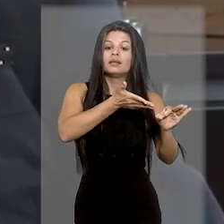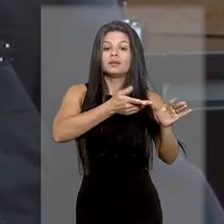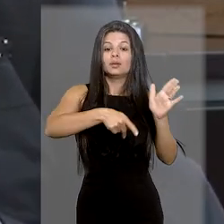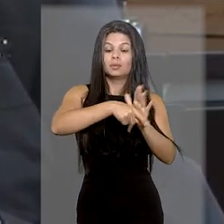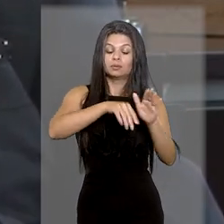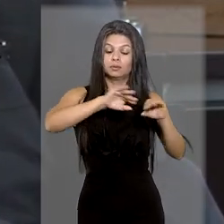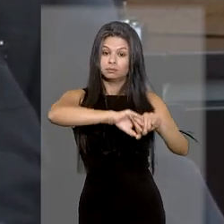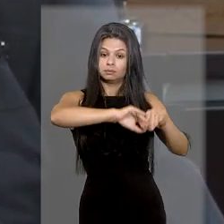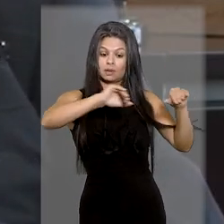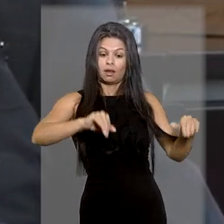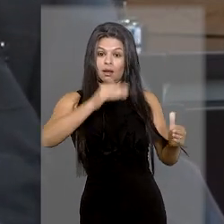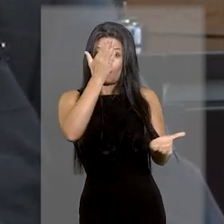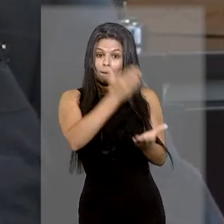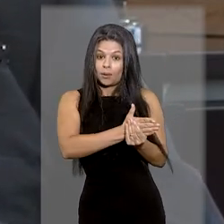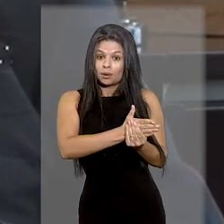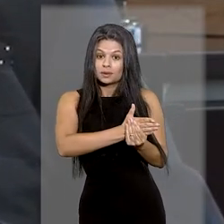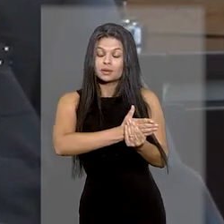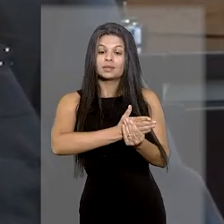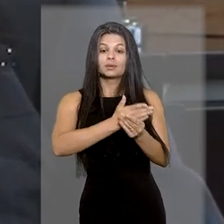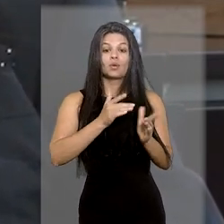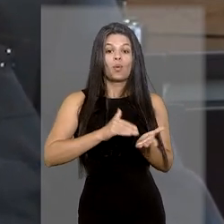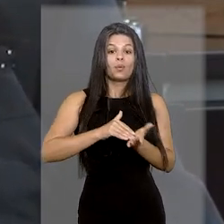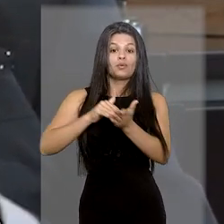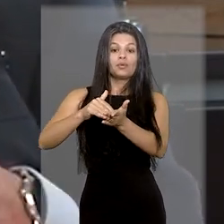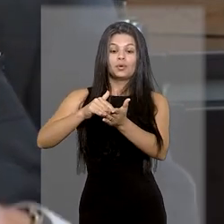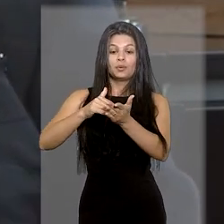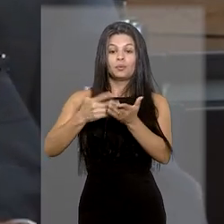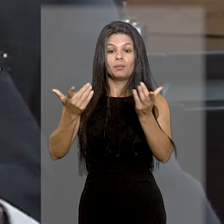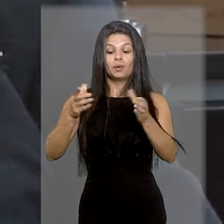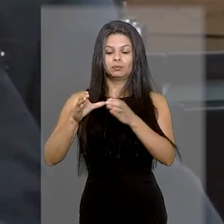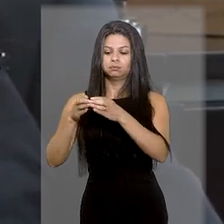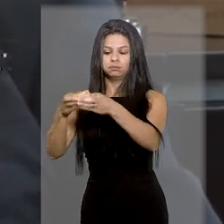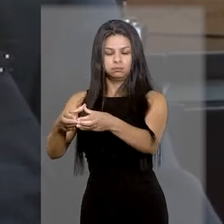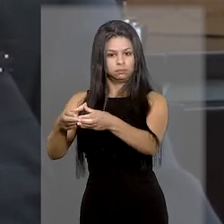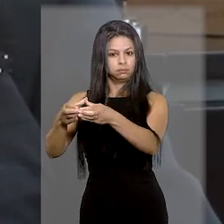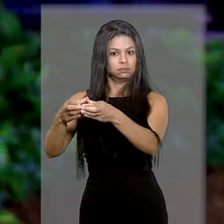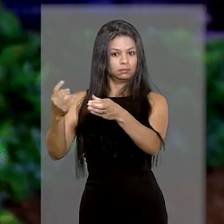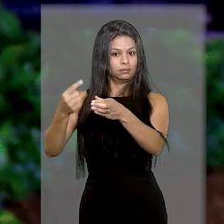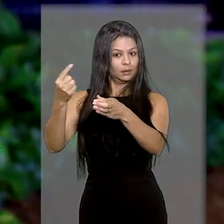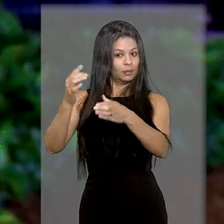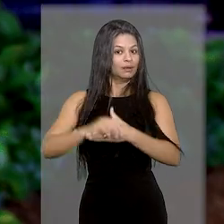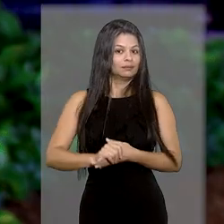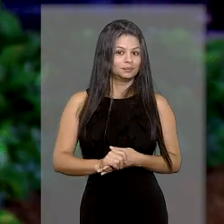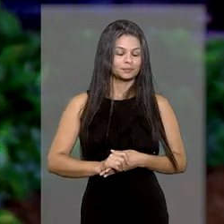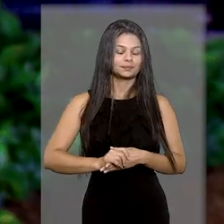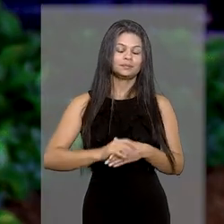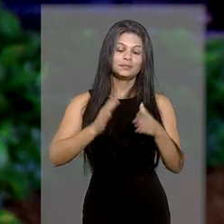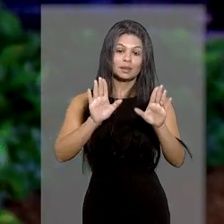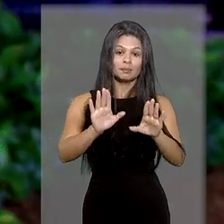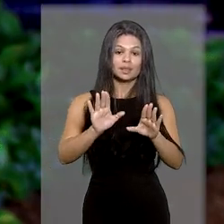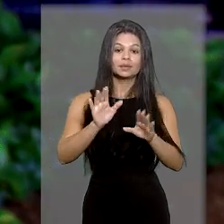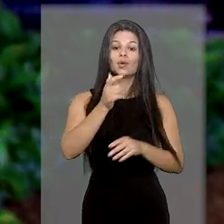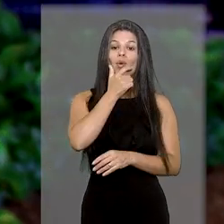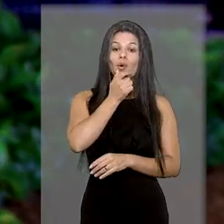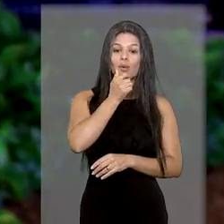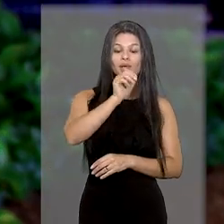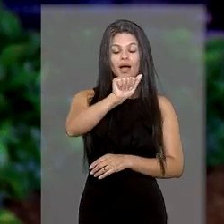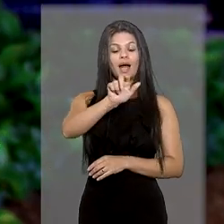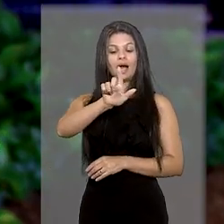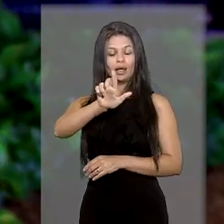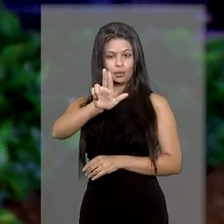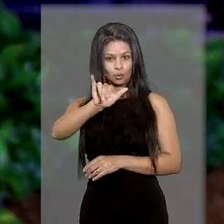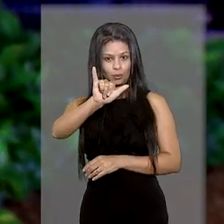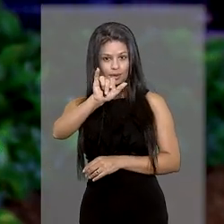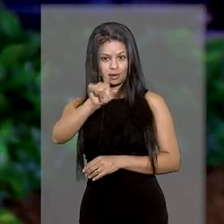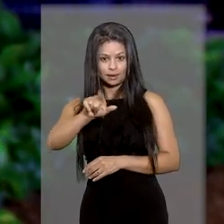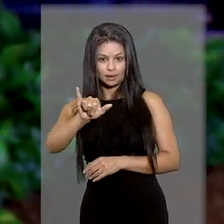o desmembramento processo com o envio do caso a primeira instância de acordo com os altos Aluísio Neves Guedes